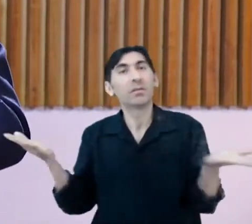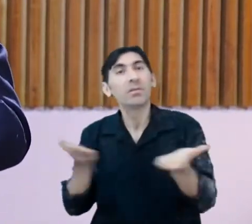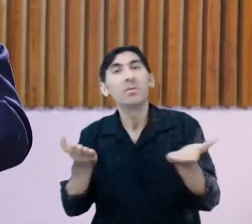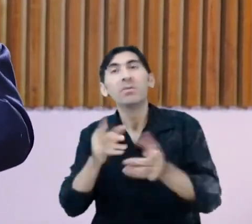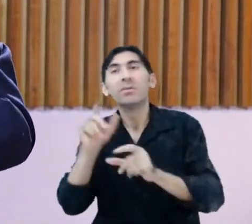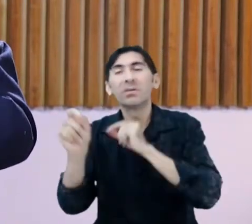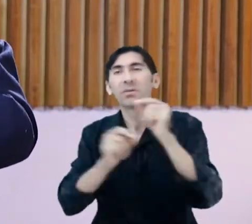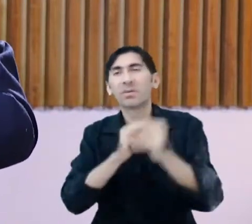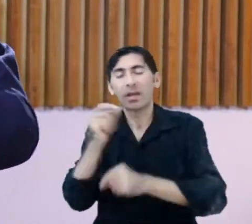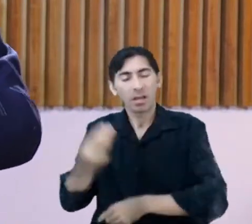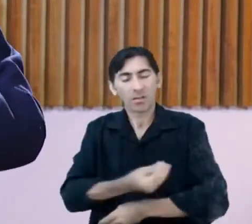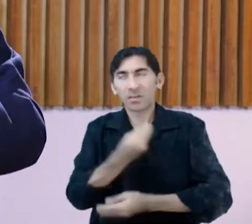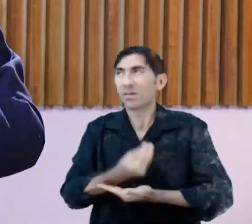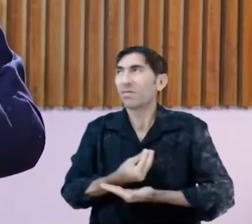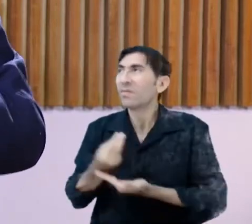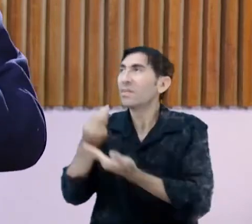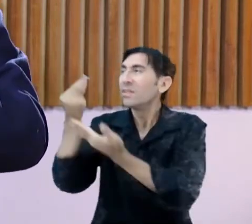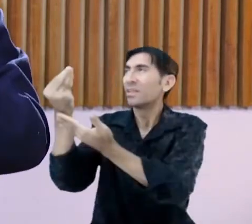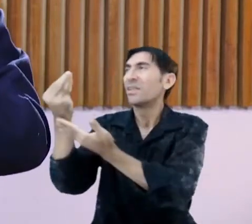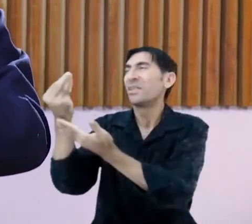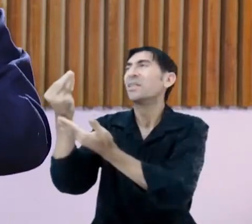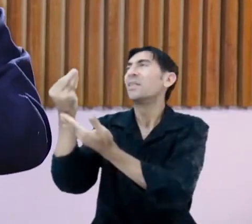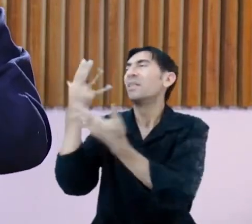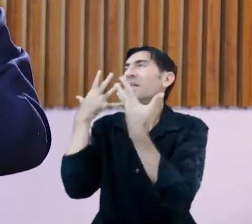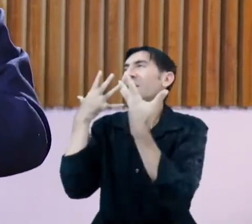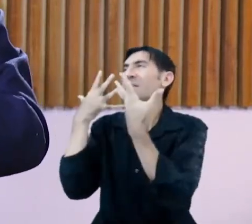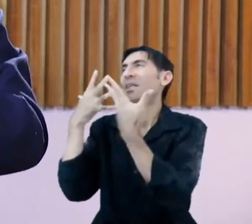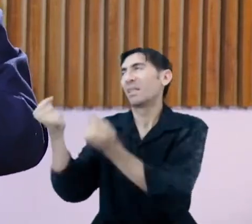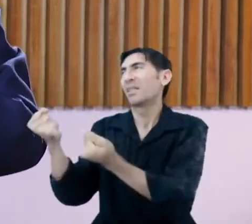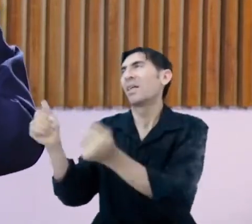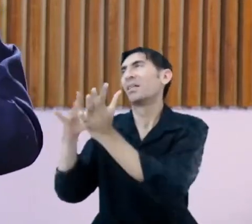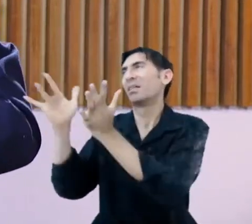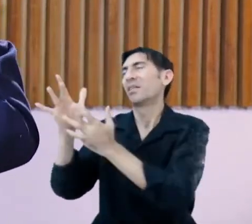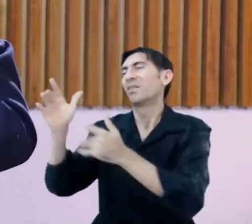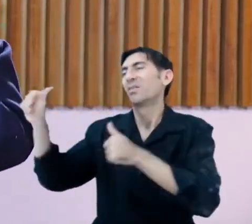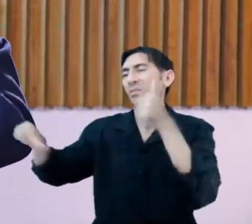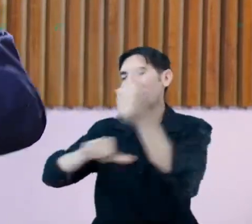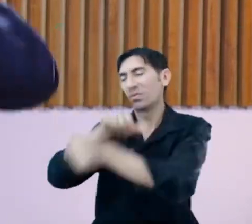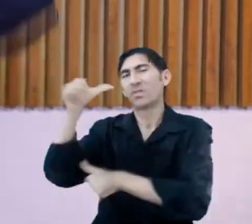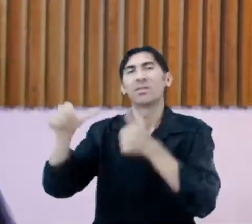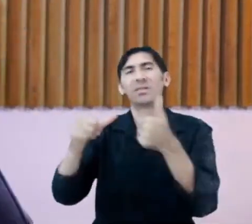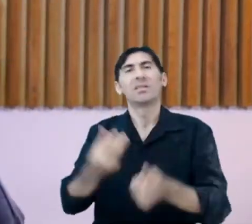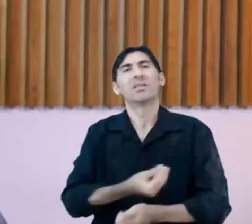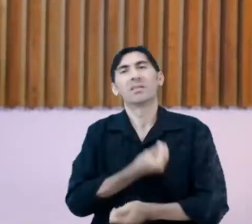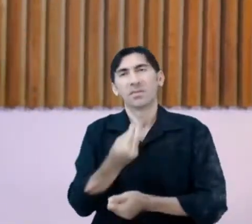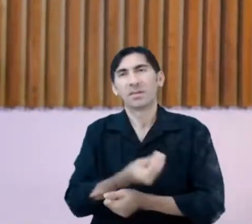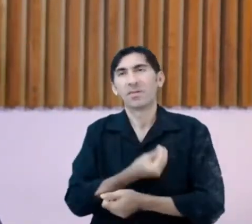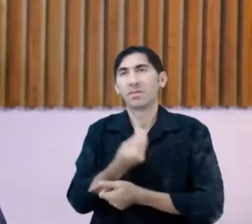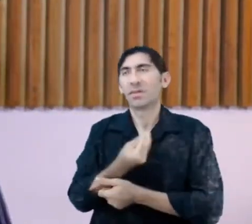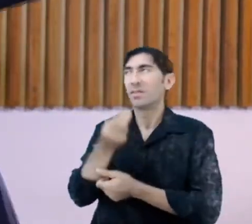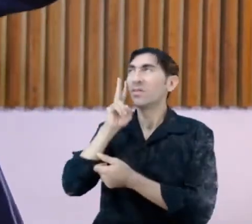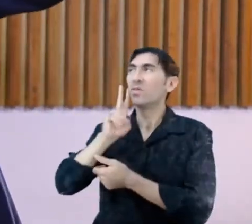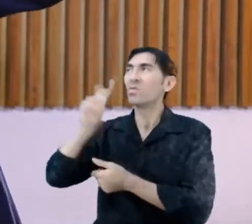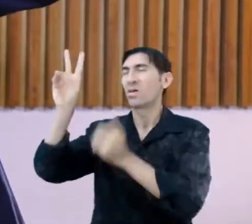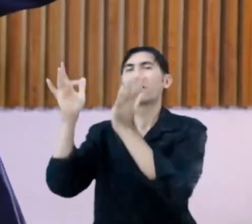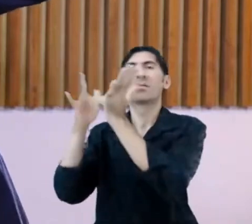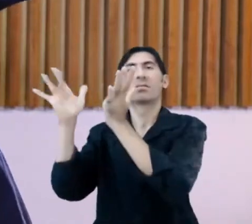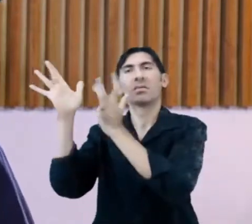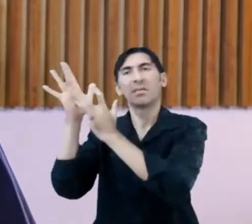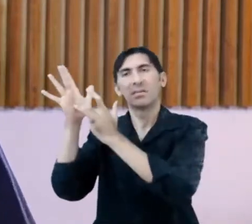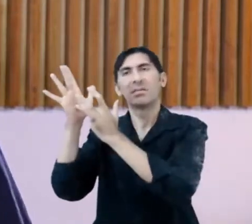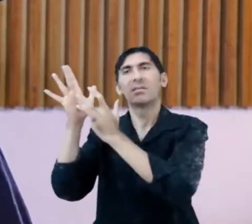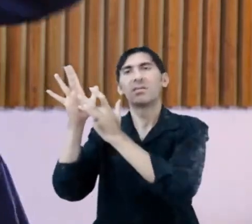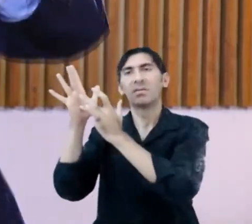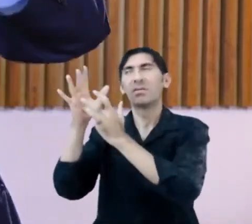entregar-nos a Deus e permitir que Ele faça a obra em nós. Enquanto olhamos a Jesus pela